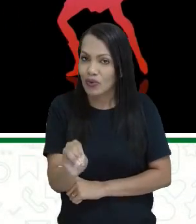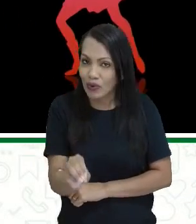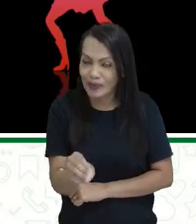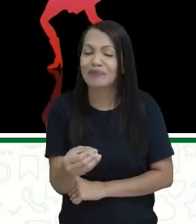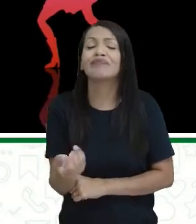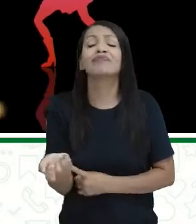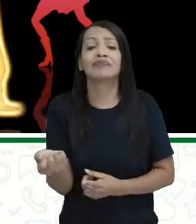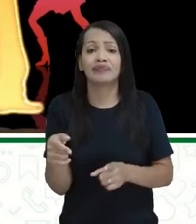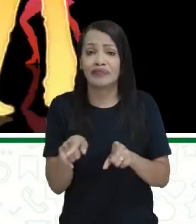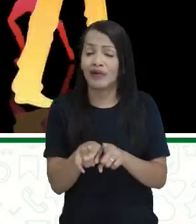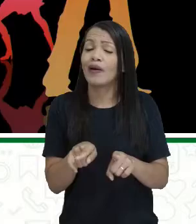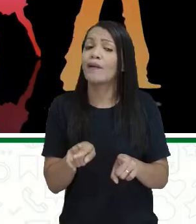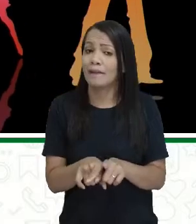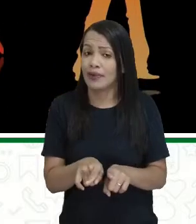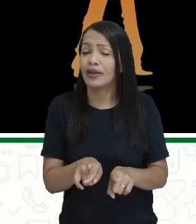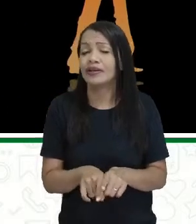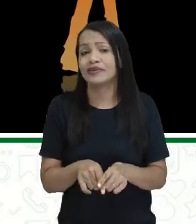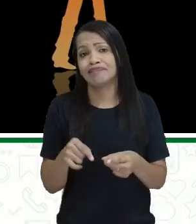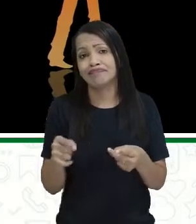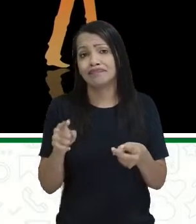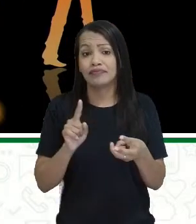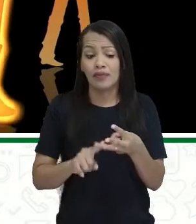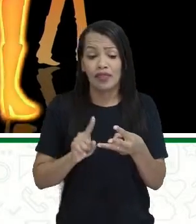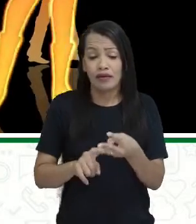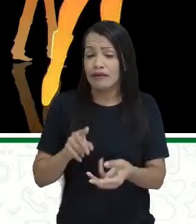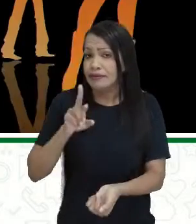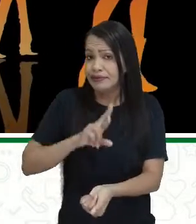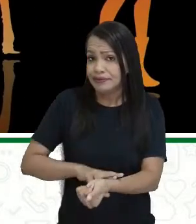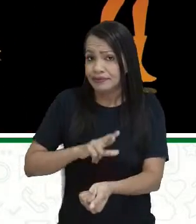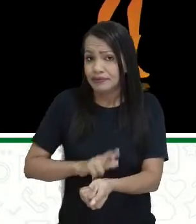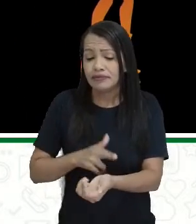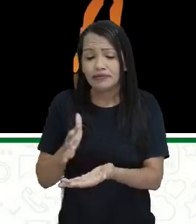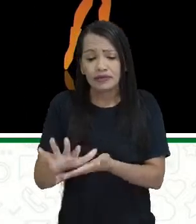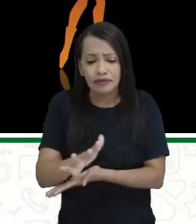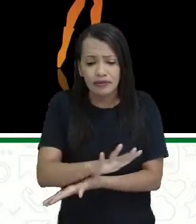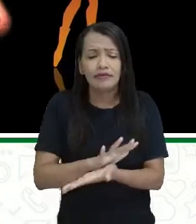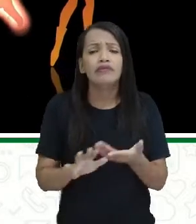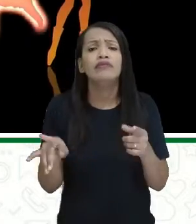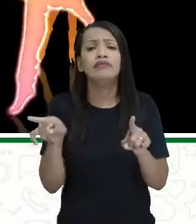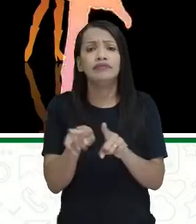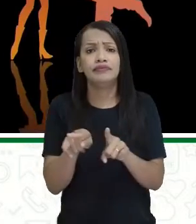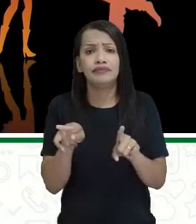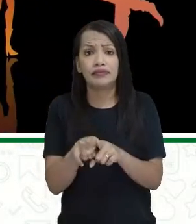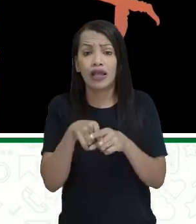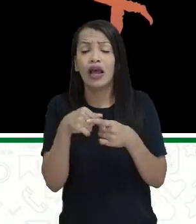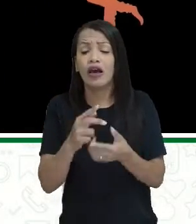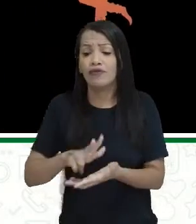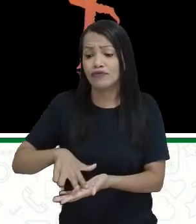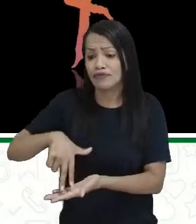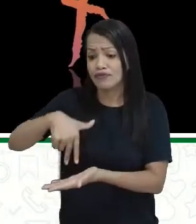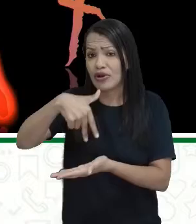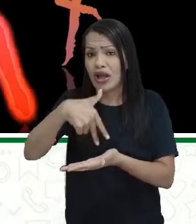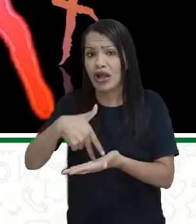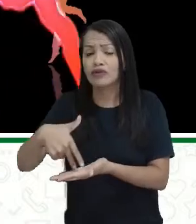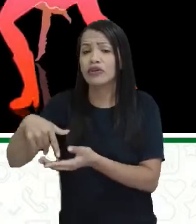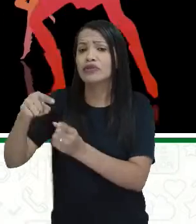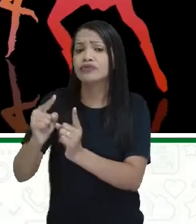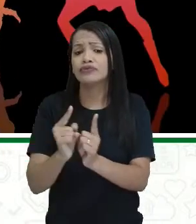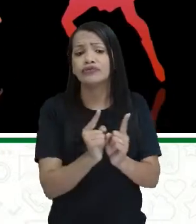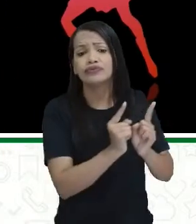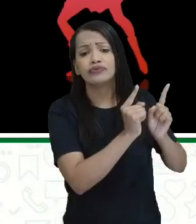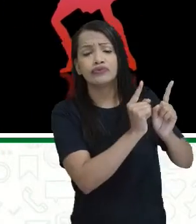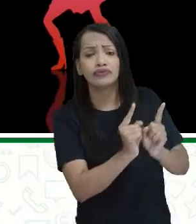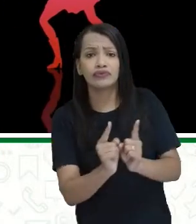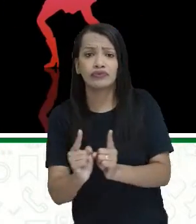O sertanejo, como eu já falei, né? O samba, a valsa, o bolero. Isso.